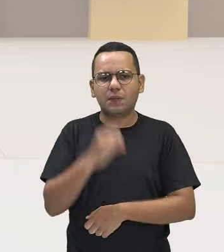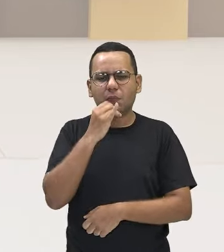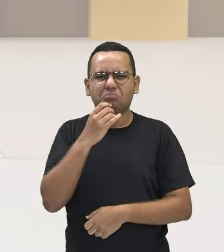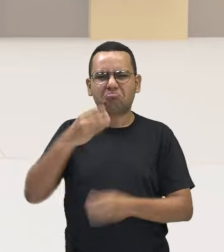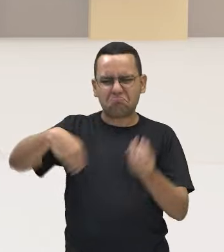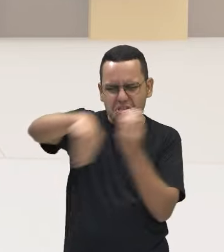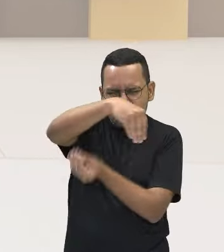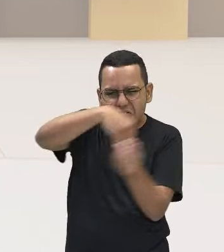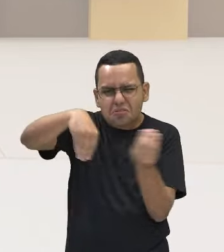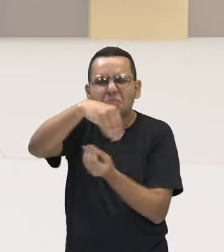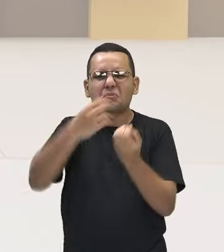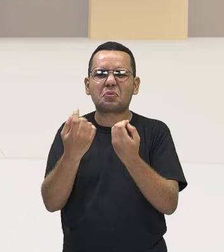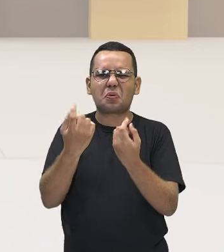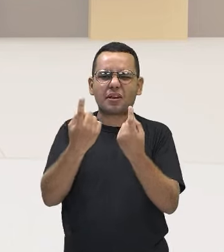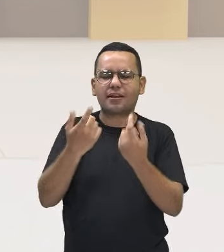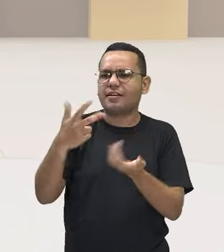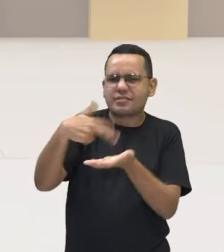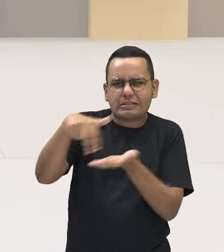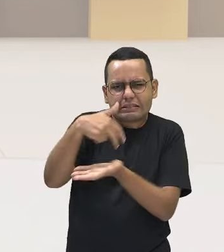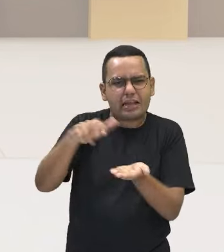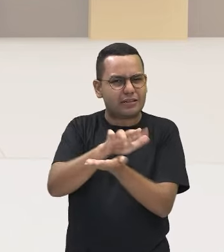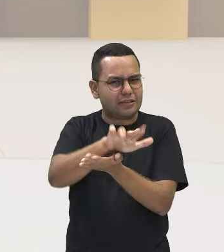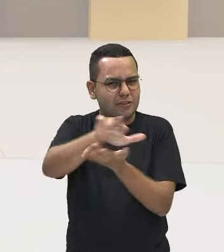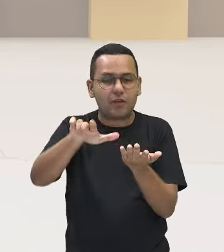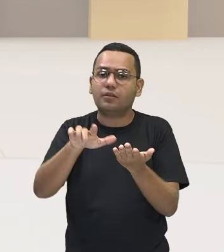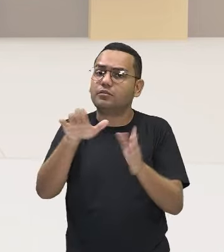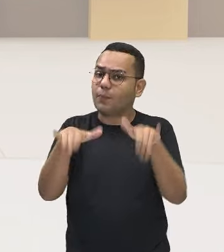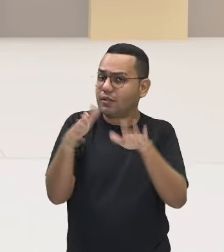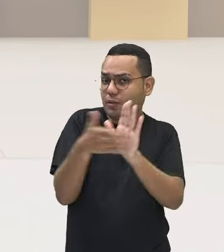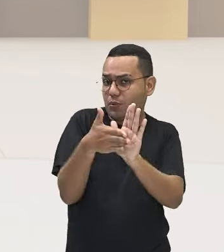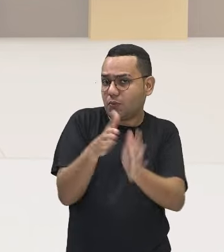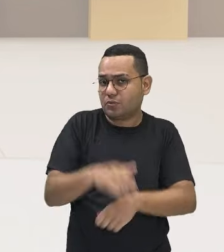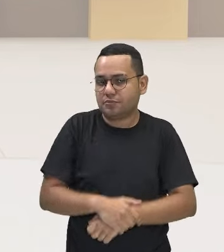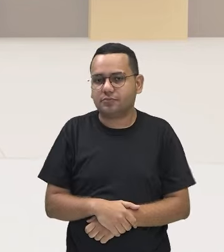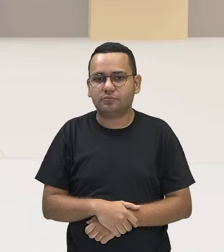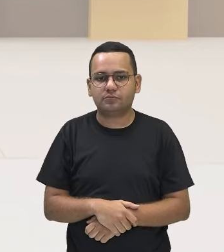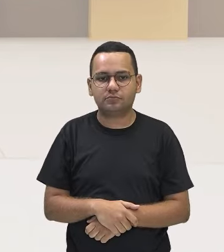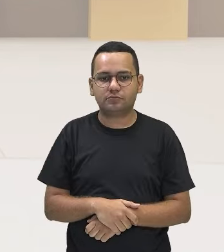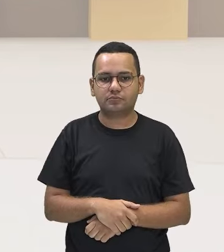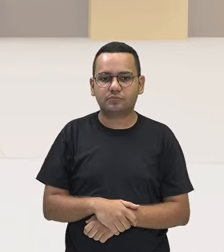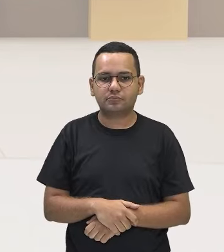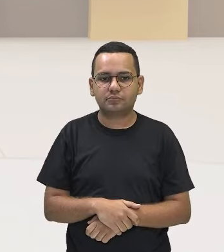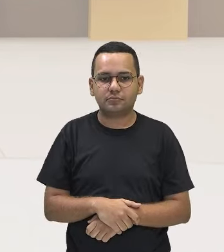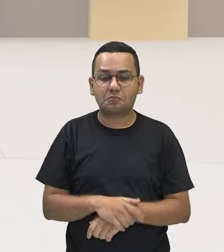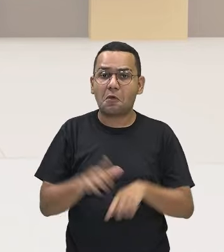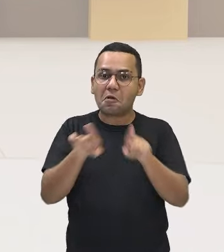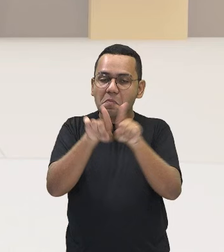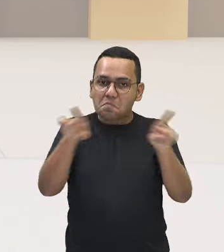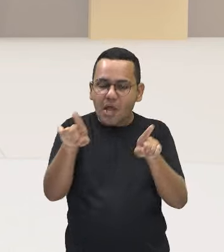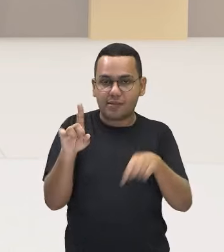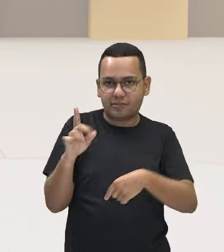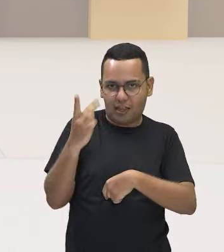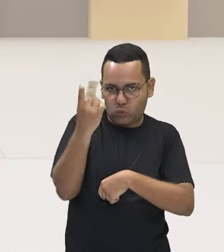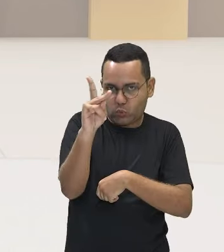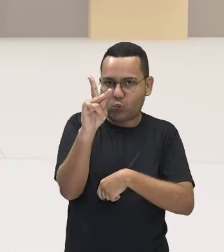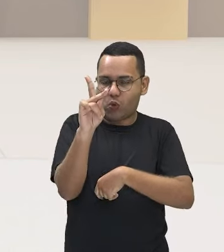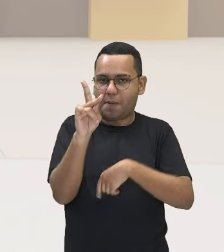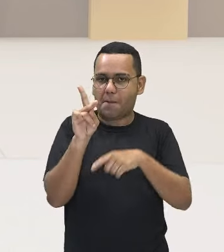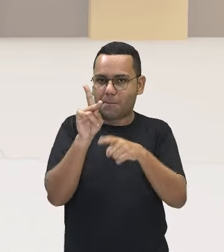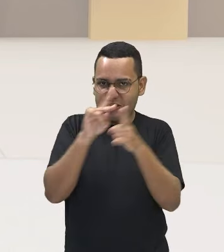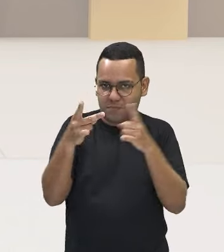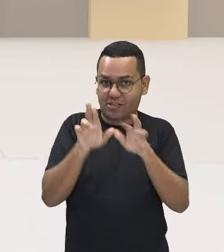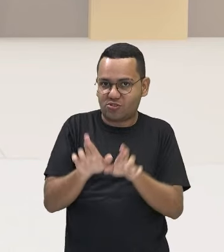lá o que, dependendo da proposta de cada um, né? Então, baseado nesse teu diferencial,